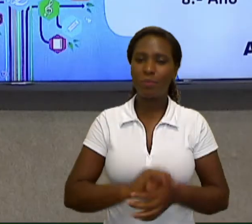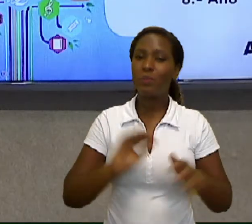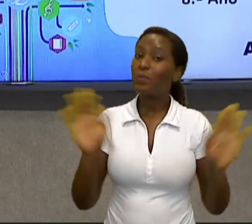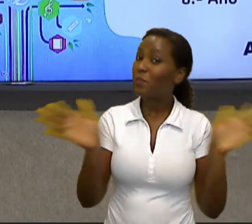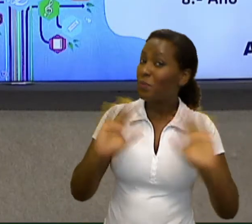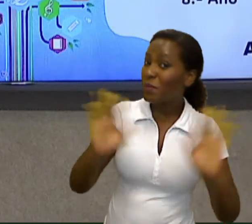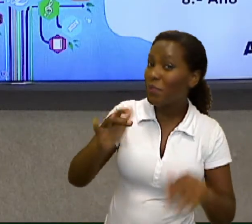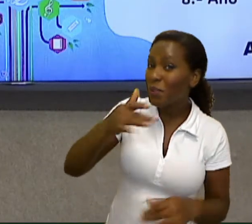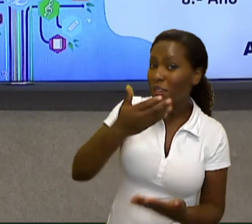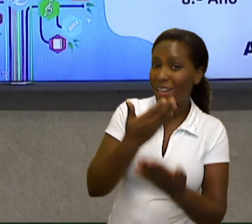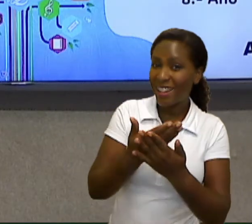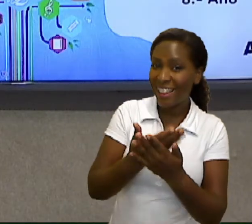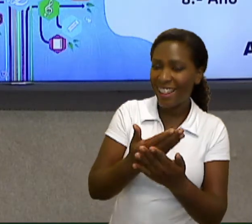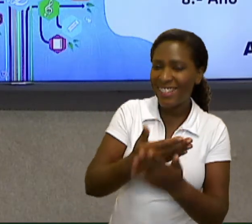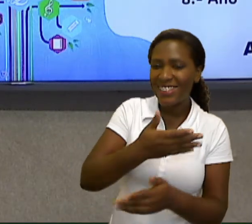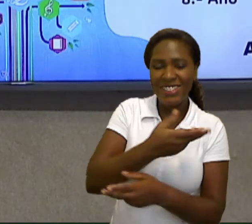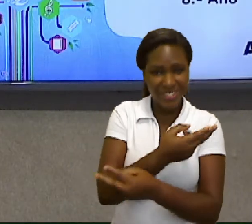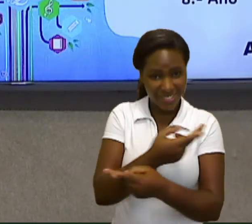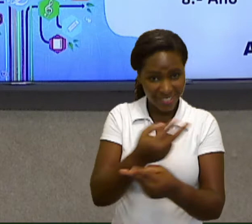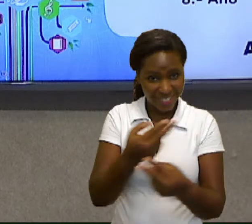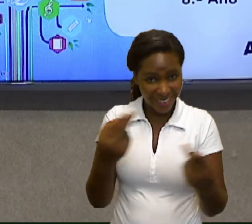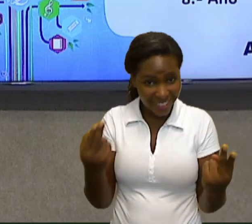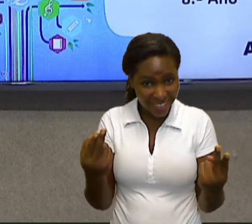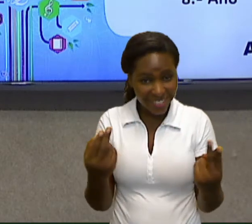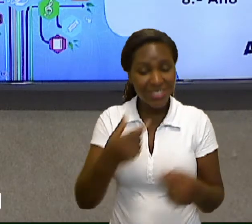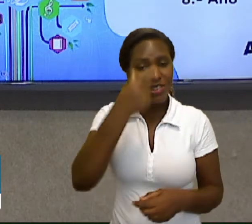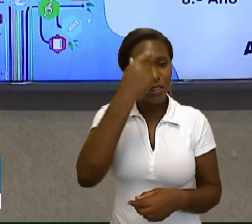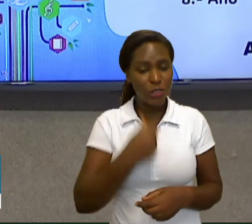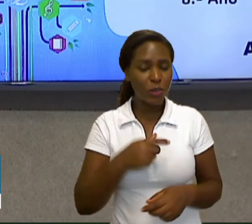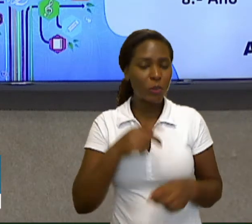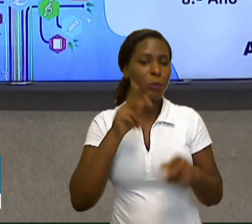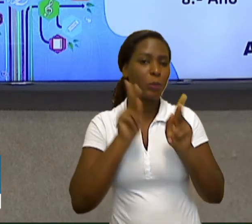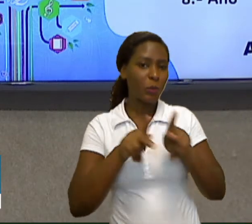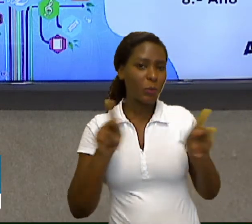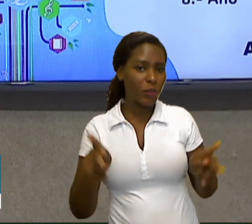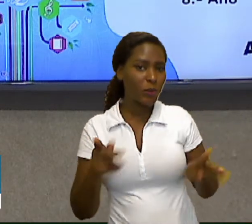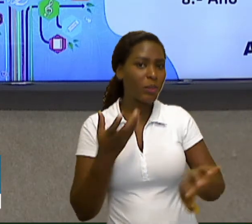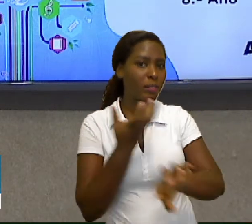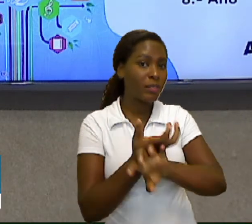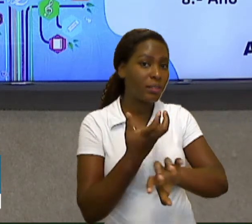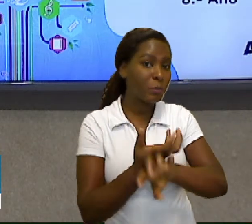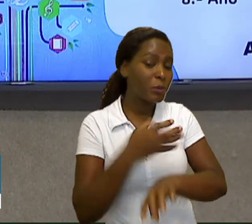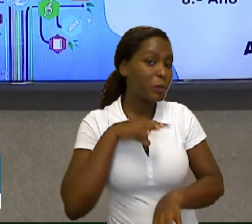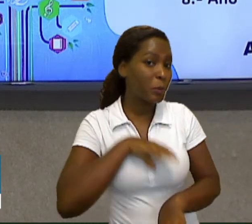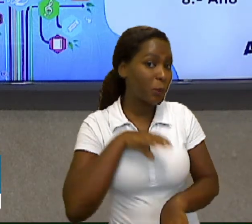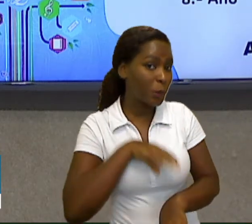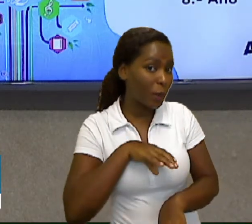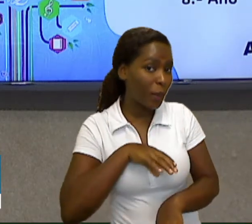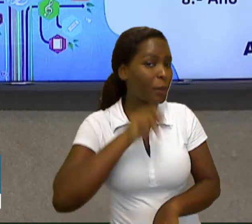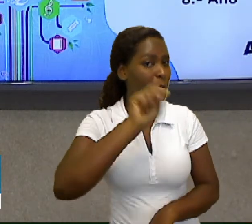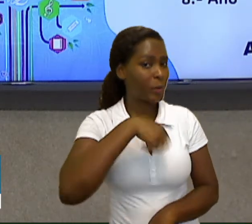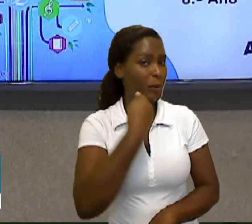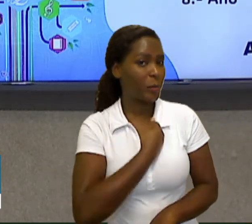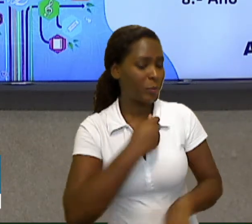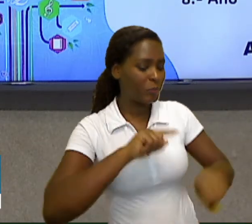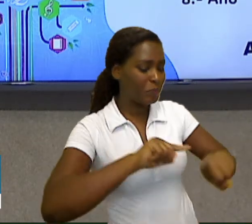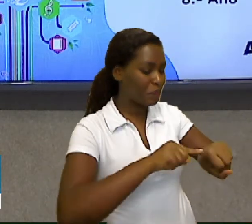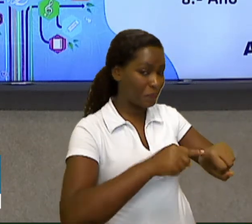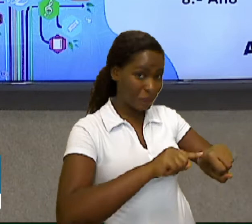Olá, estudantes! Eu sou Jusilene, professora de língua portuguesa. E em nossa aula de hoje vamos ver o